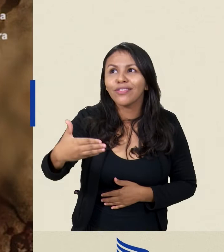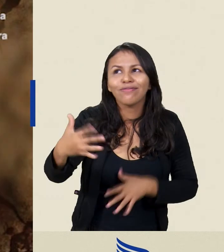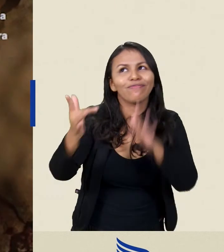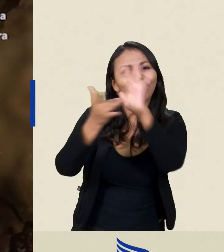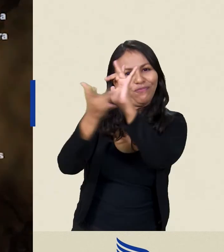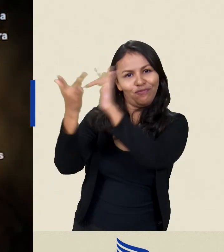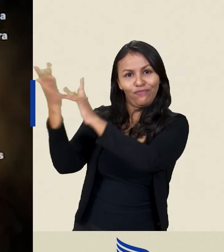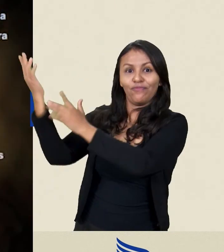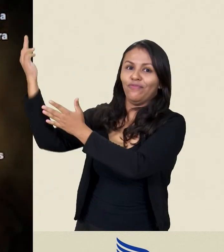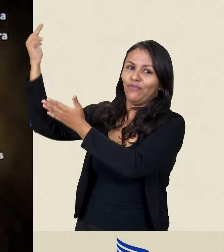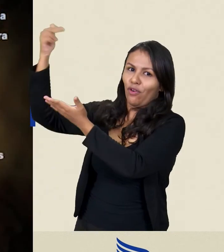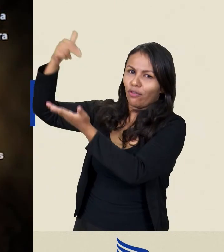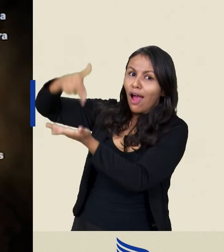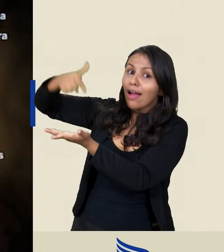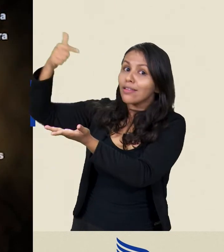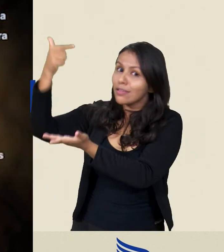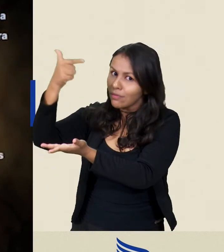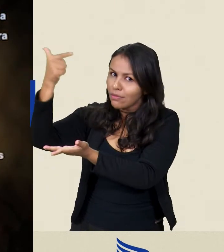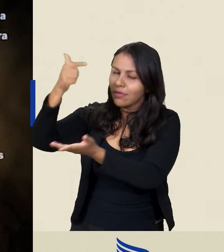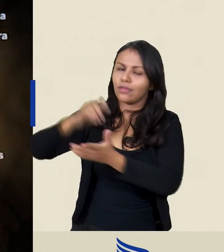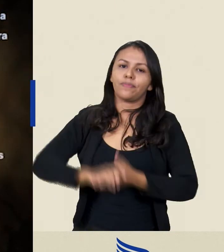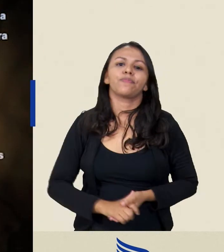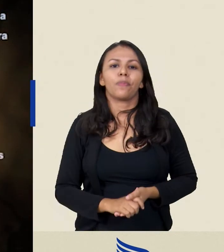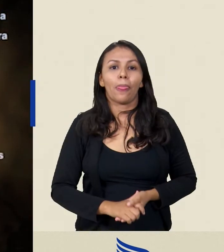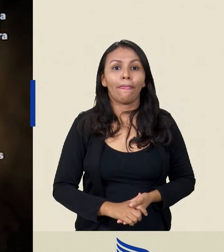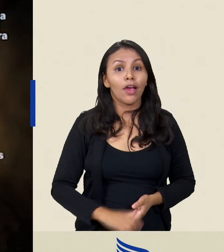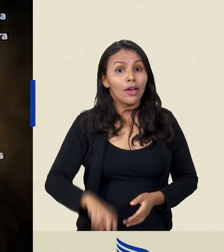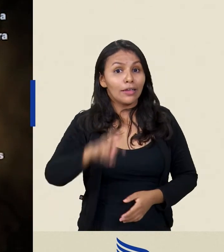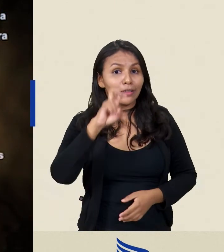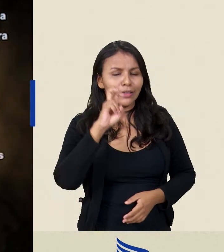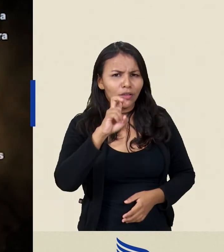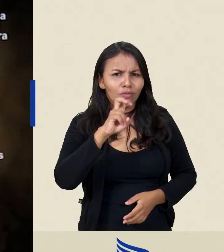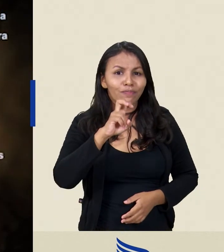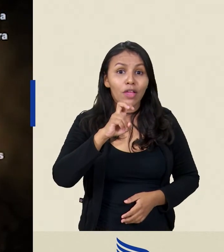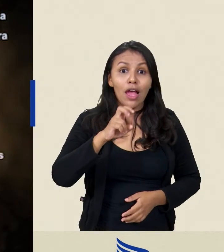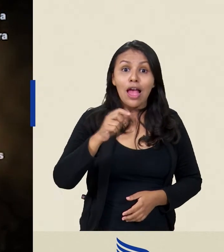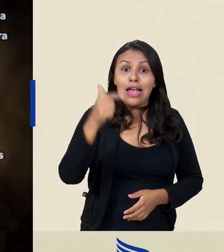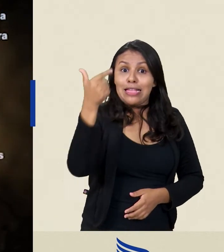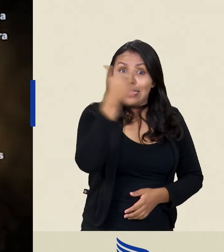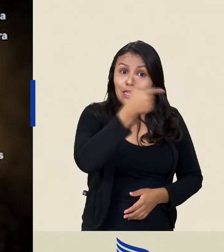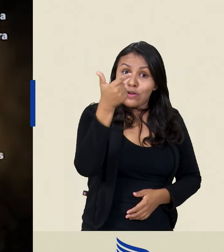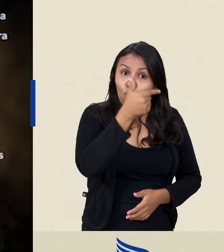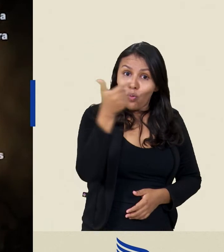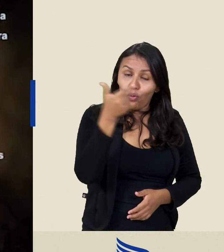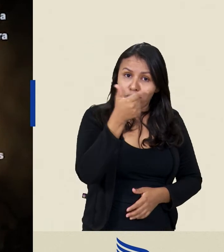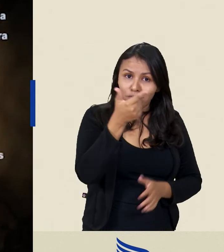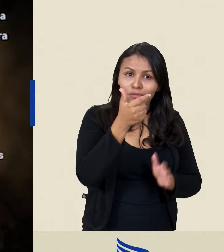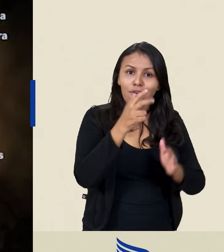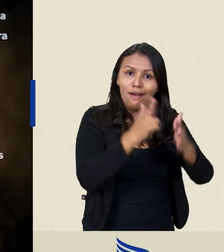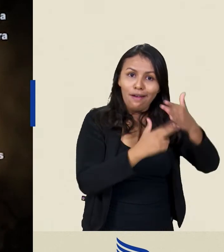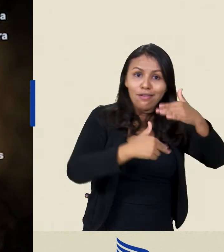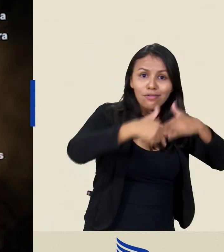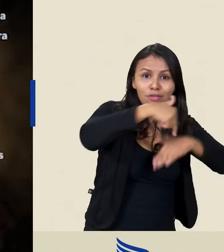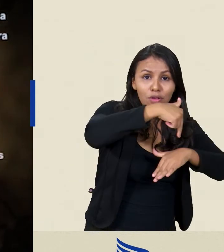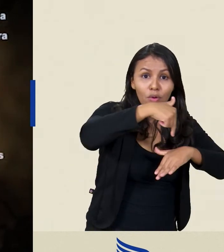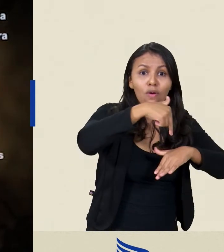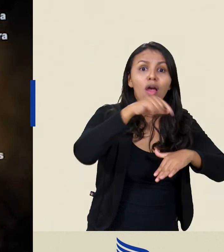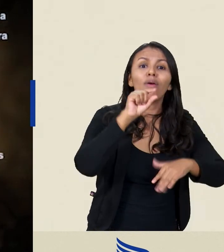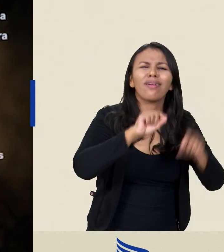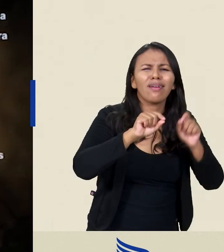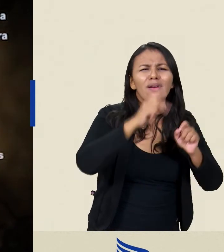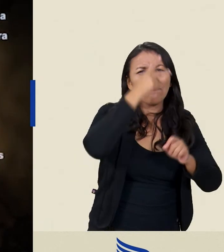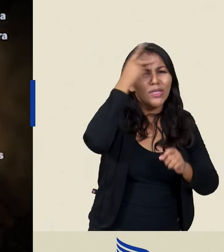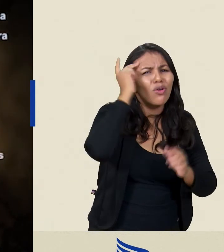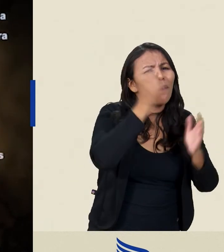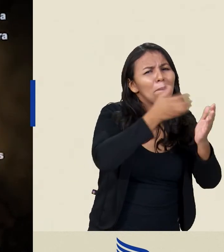Cristo. Quinto, a segunda grande ressurreição será só daqueles que perderam a